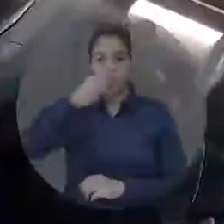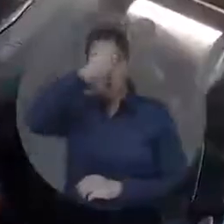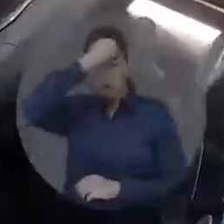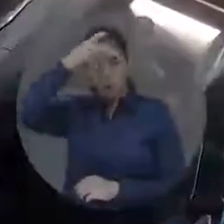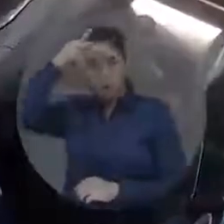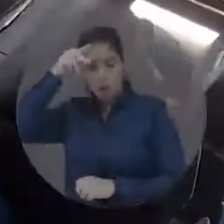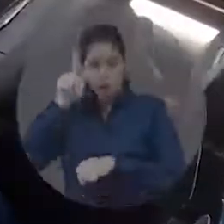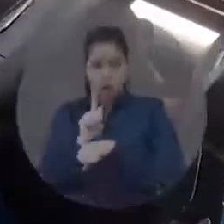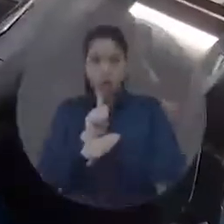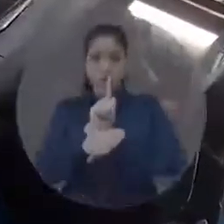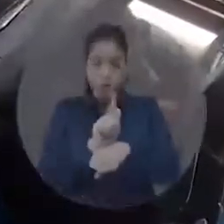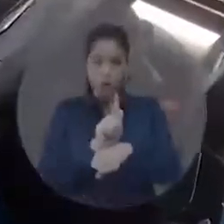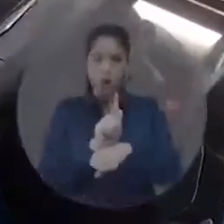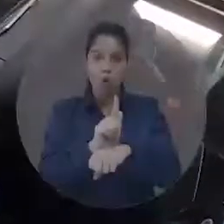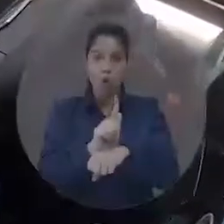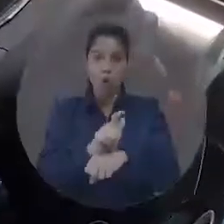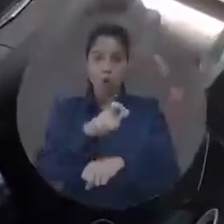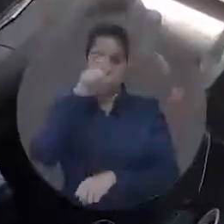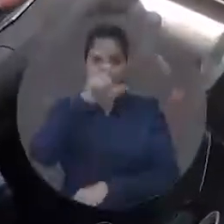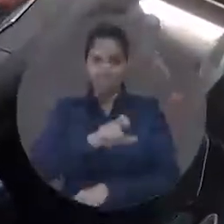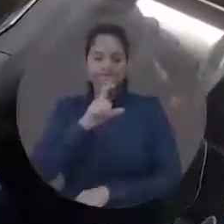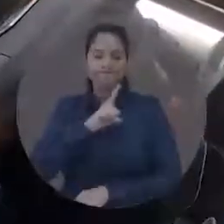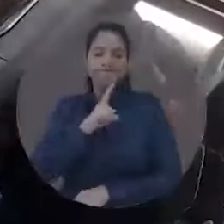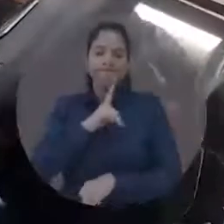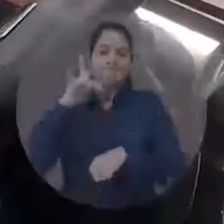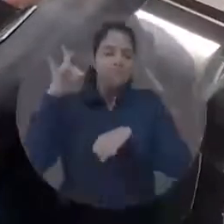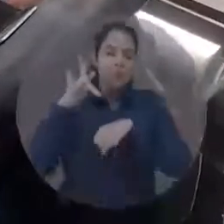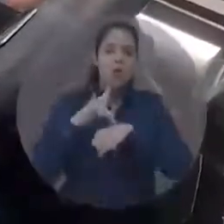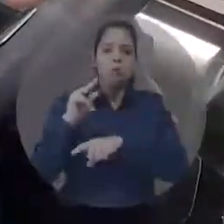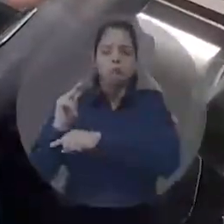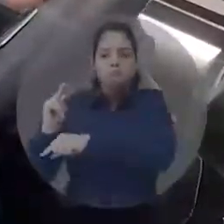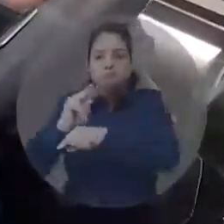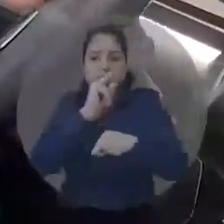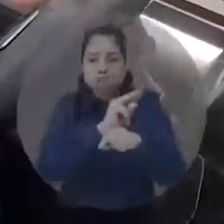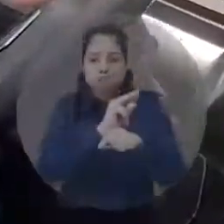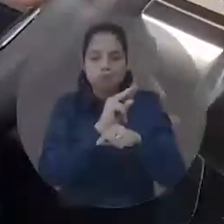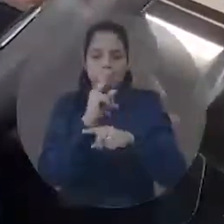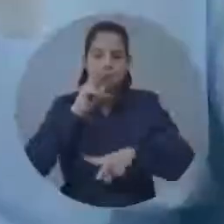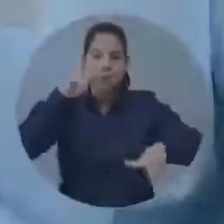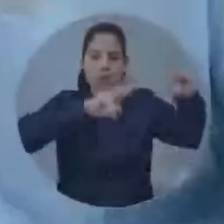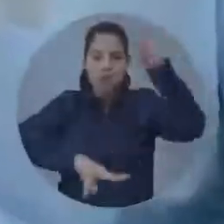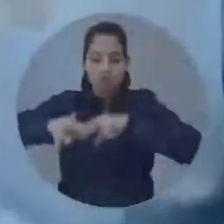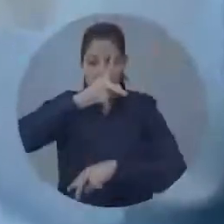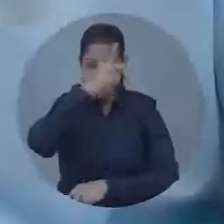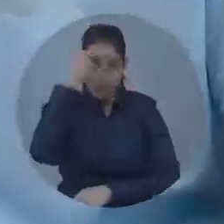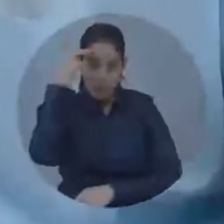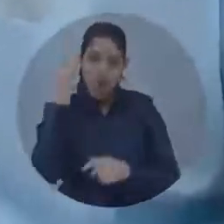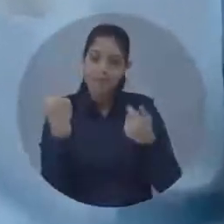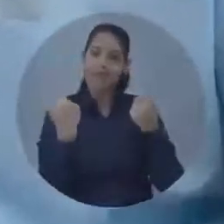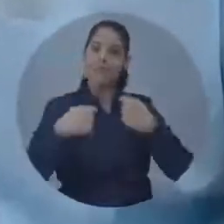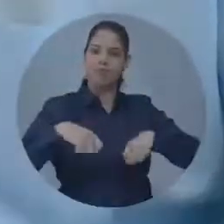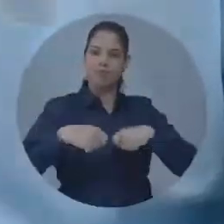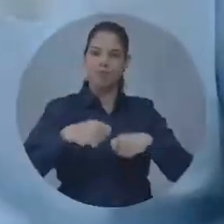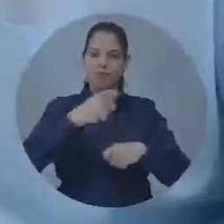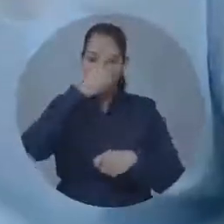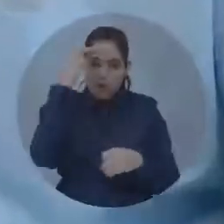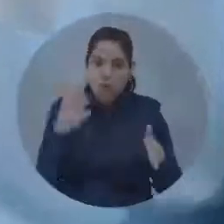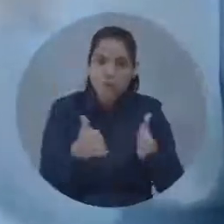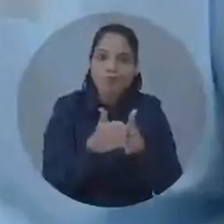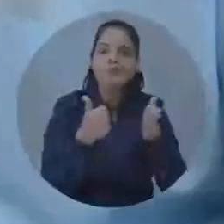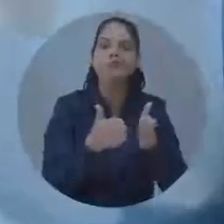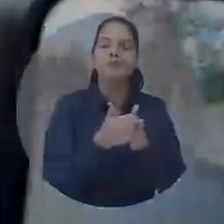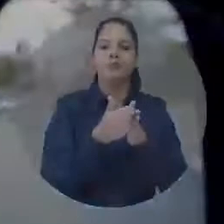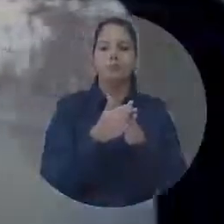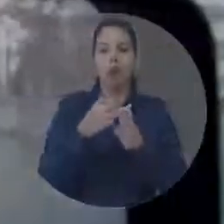Vander Lúcio, o prefeito, o gestor, ele tem que ter um toque de zelo, de olhar, principalmente para os mais humildes, para os